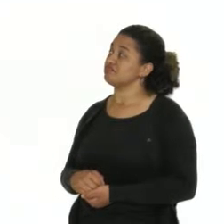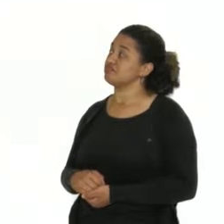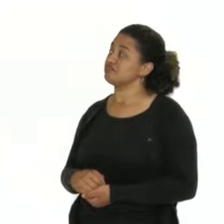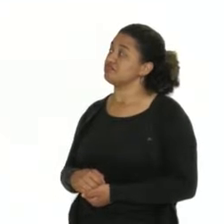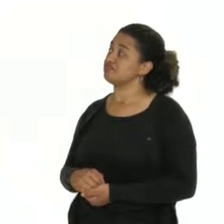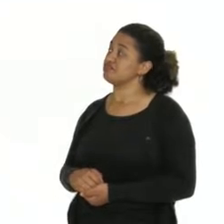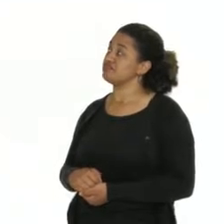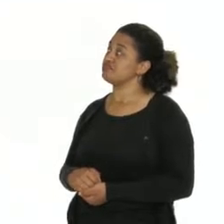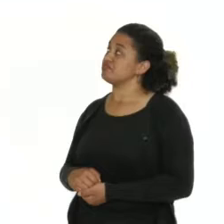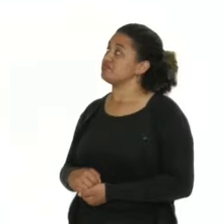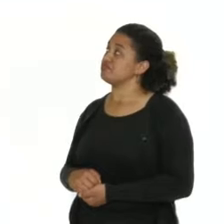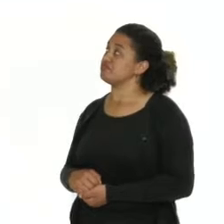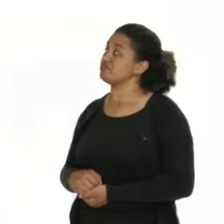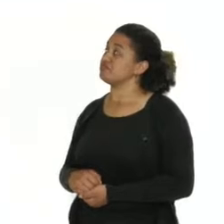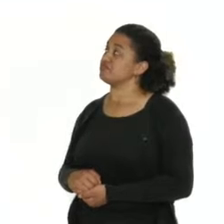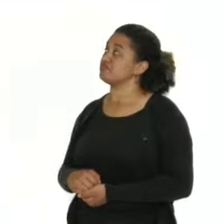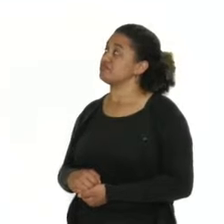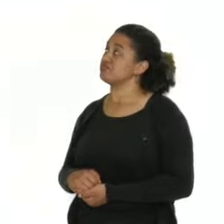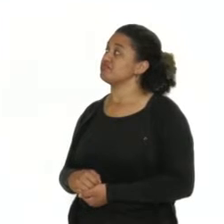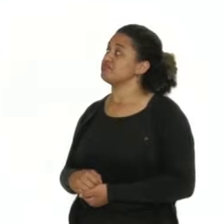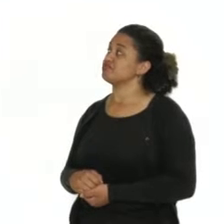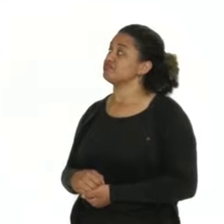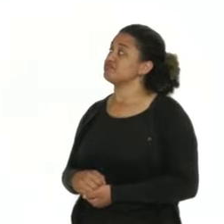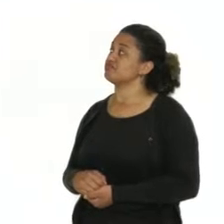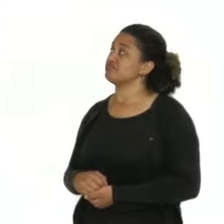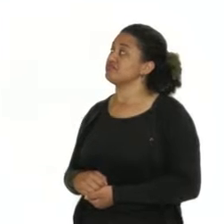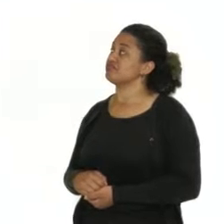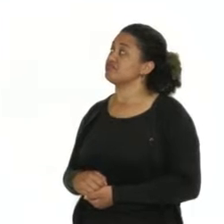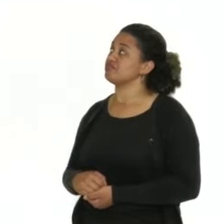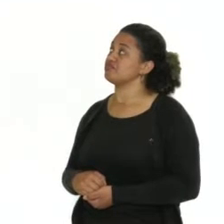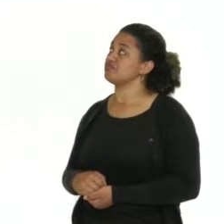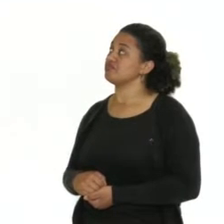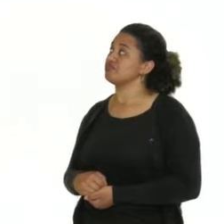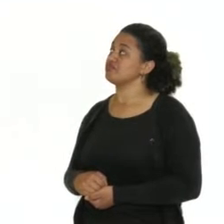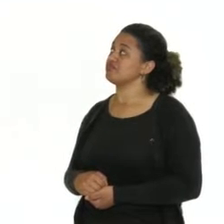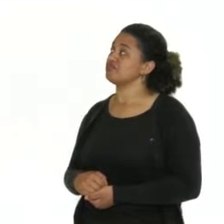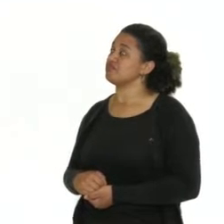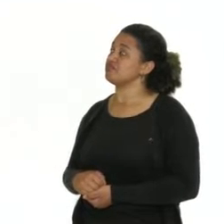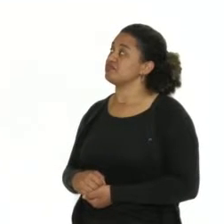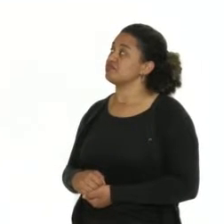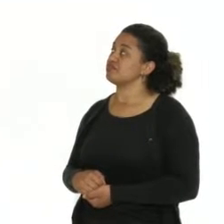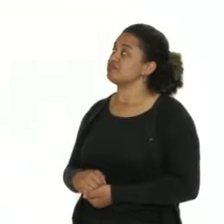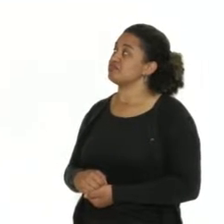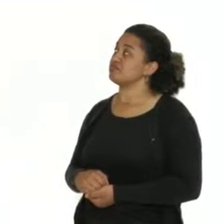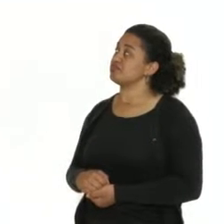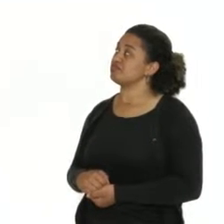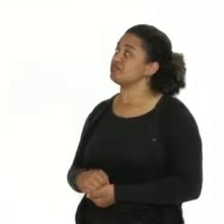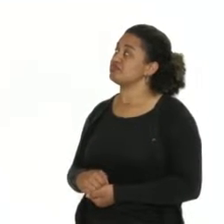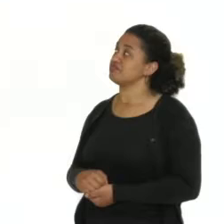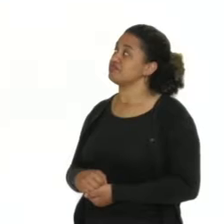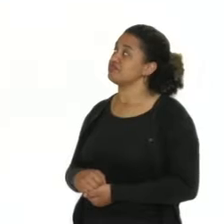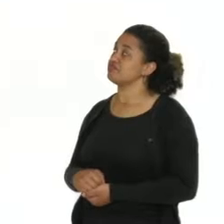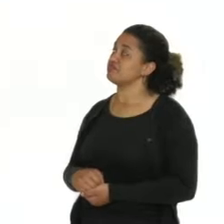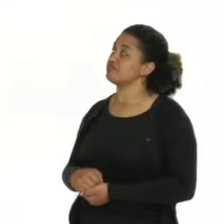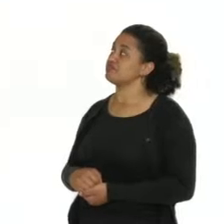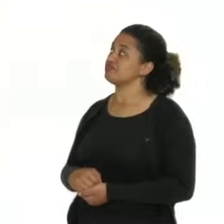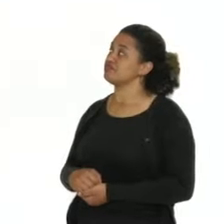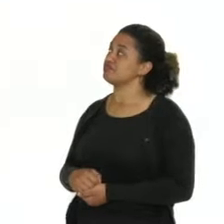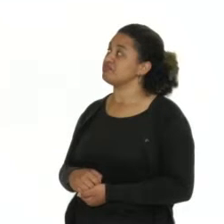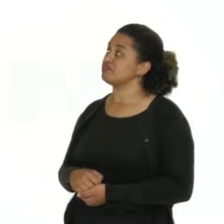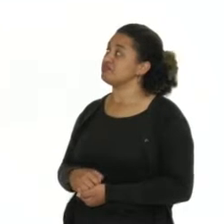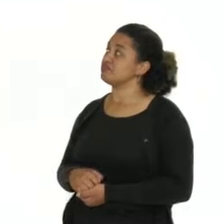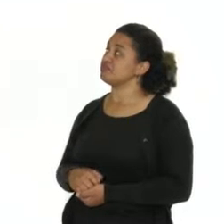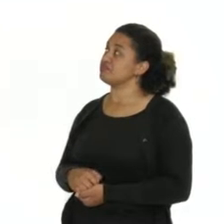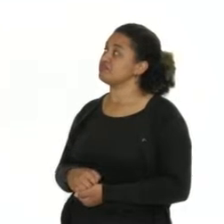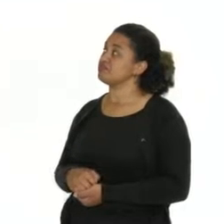publicá-los em 1908, no Jornal de Poemas, A Rosa. Criado com algumas amigas em 1910,